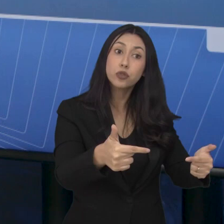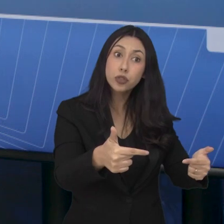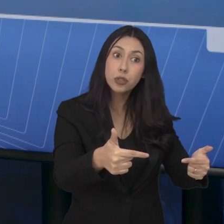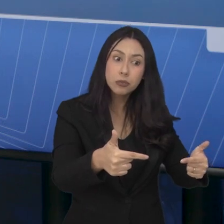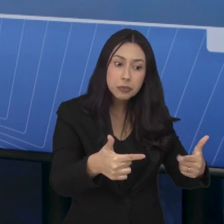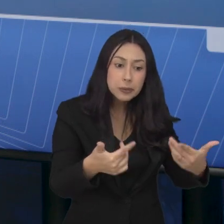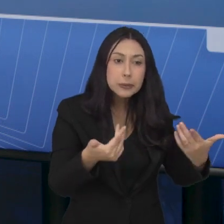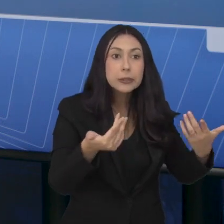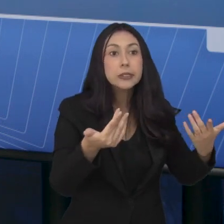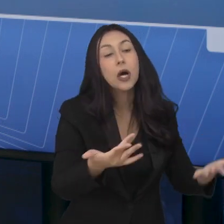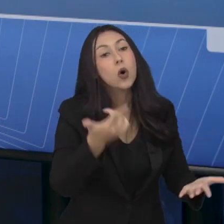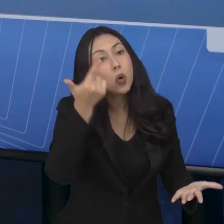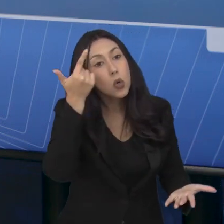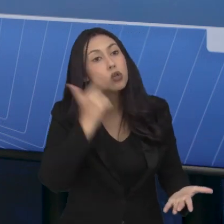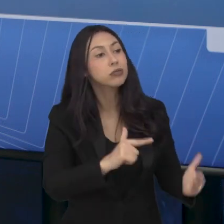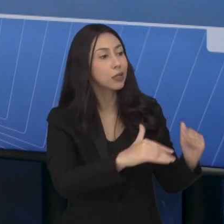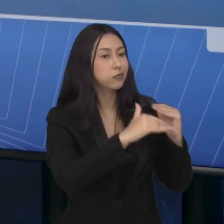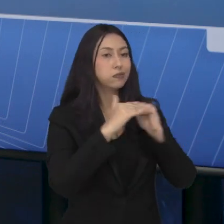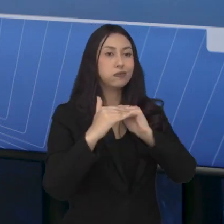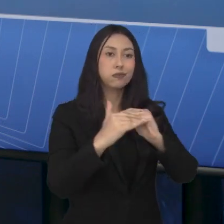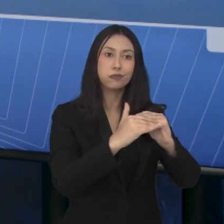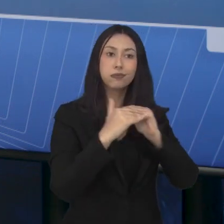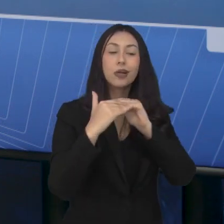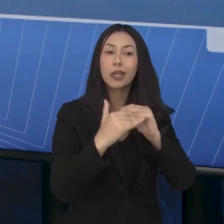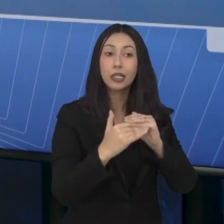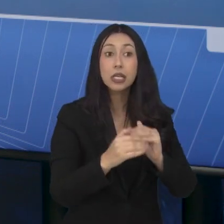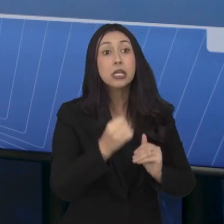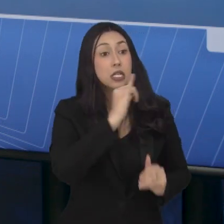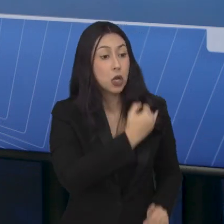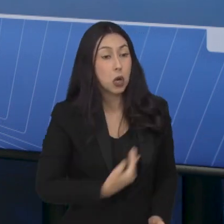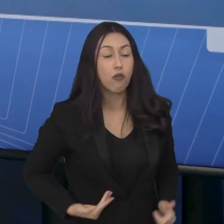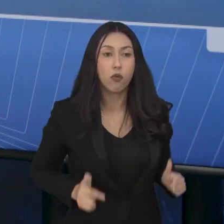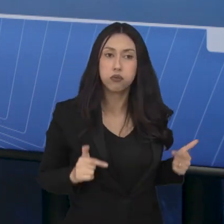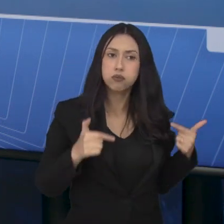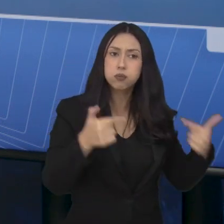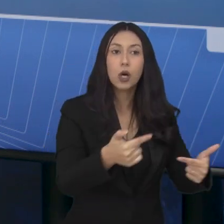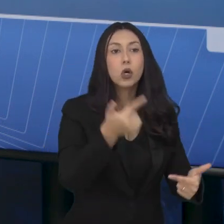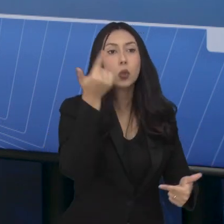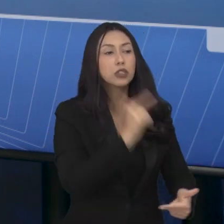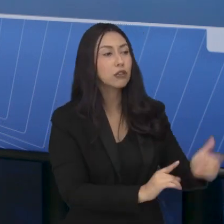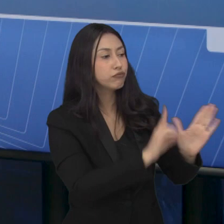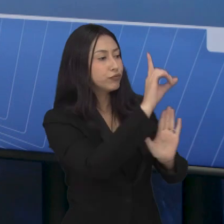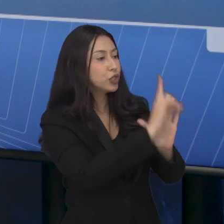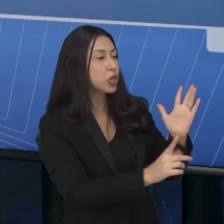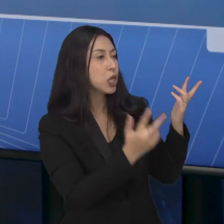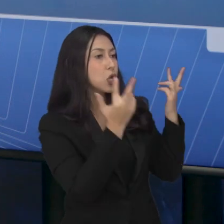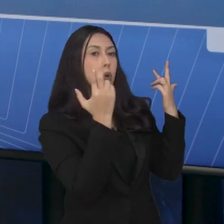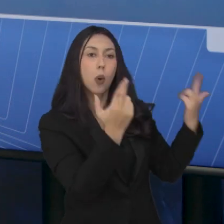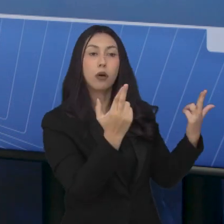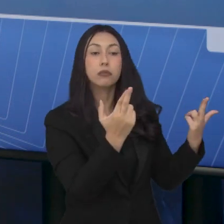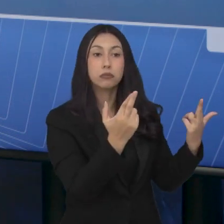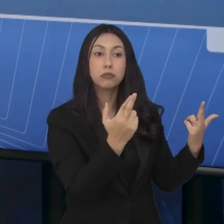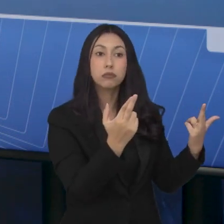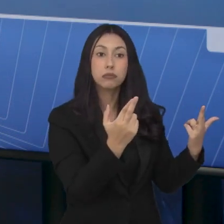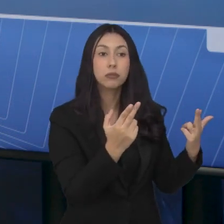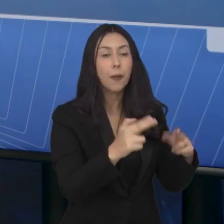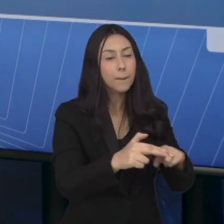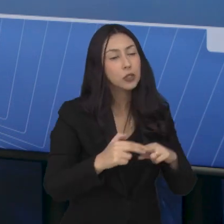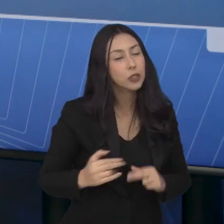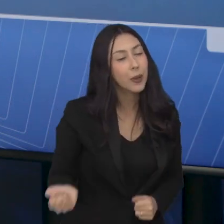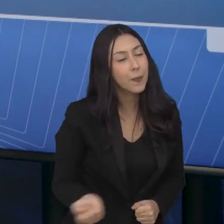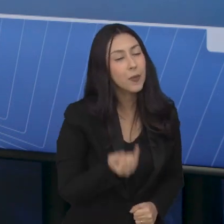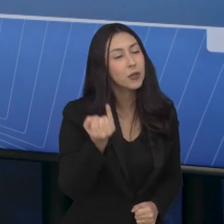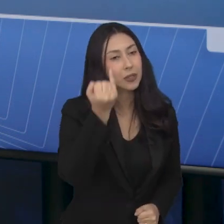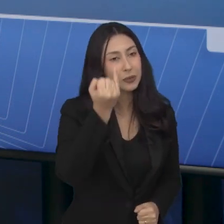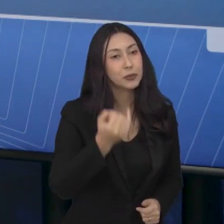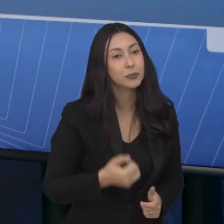só a partir daí que a gente pode falar em igualdade, é só aí que a gente pode falar numa igualdade de direitos, reconhecimentos de direitos, né, e a importância